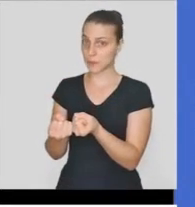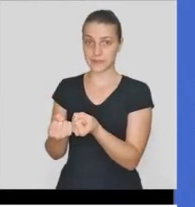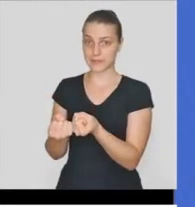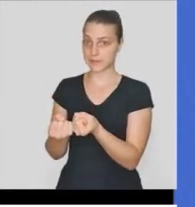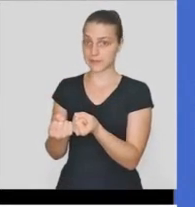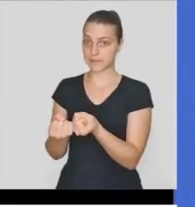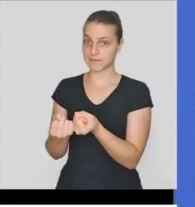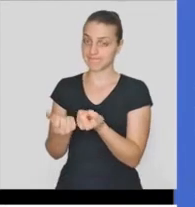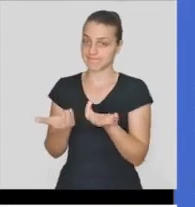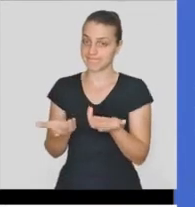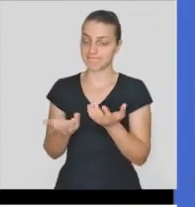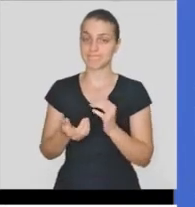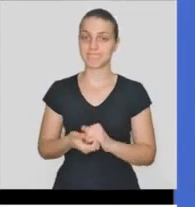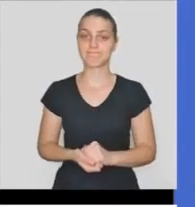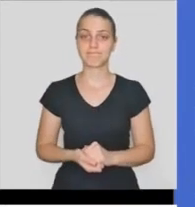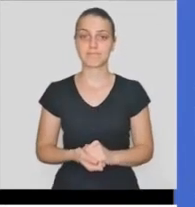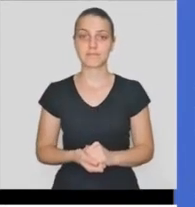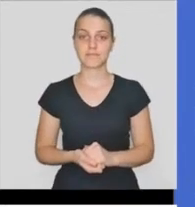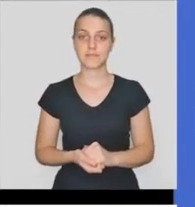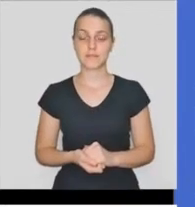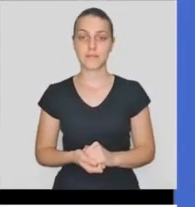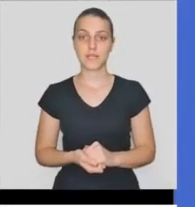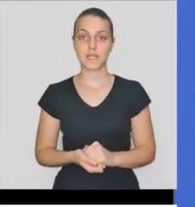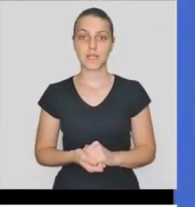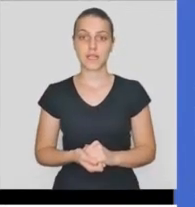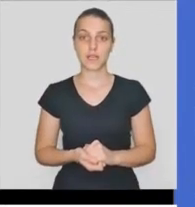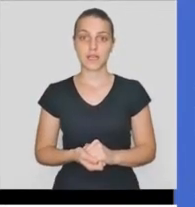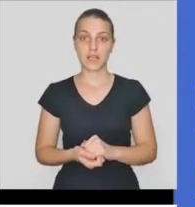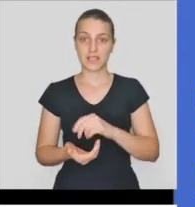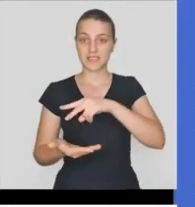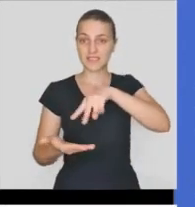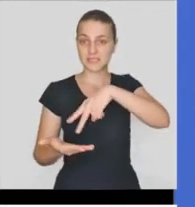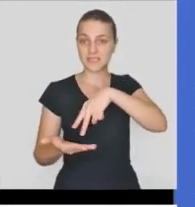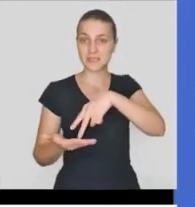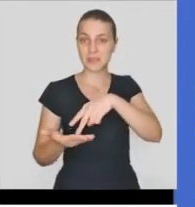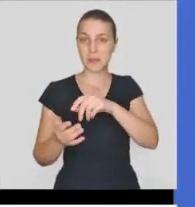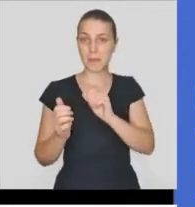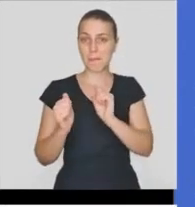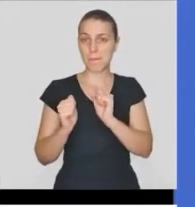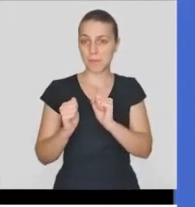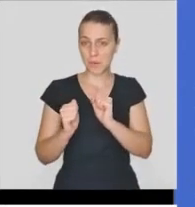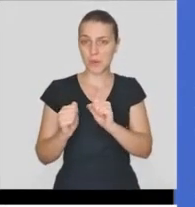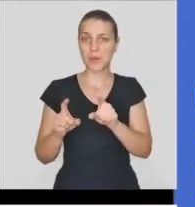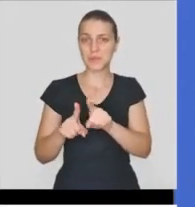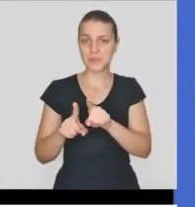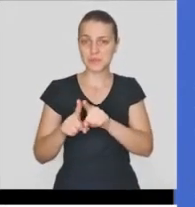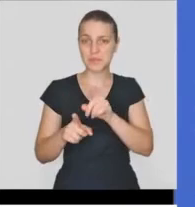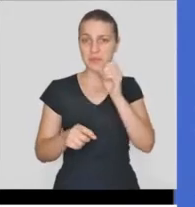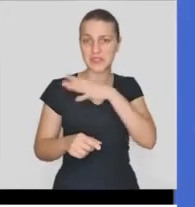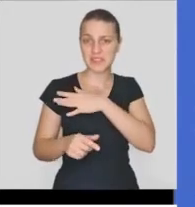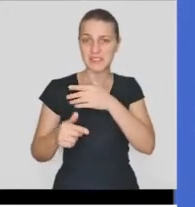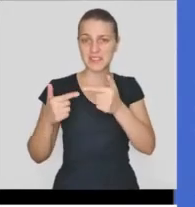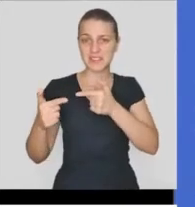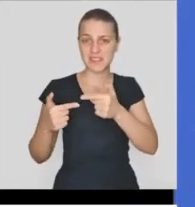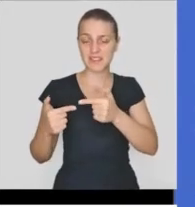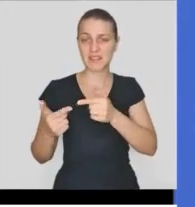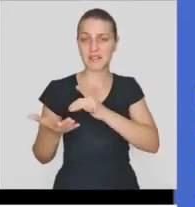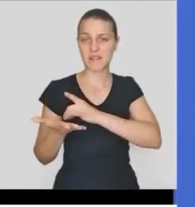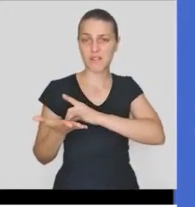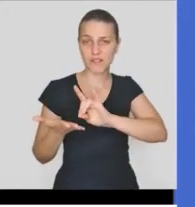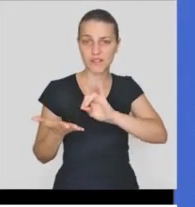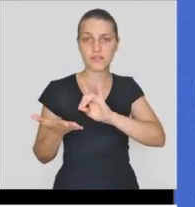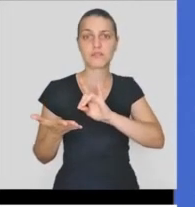apresentação. A dança pode levar à baixeza, a dança pode levar à violência, à guerra, ao